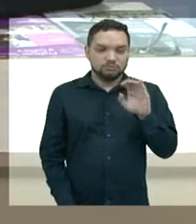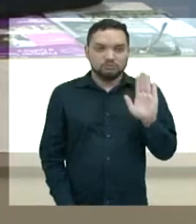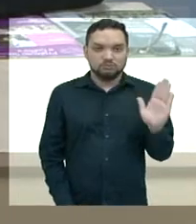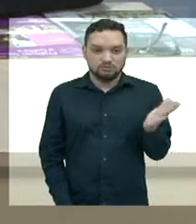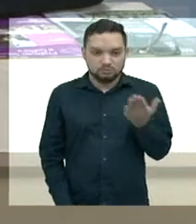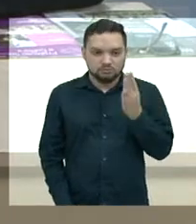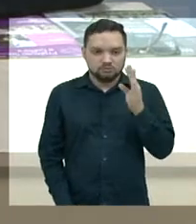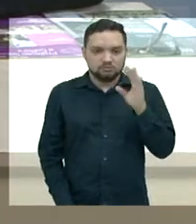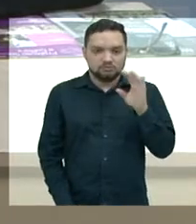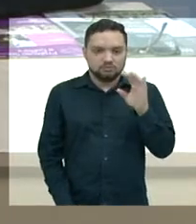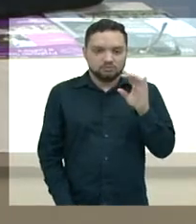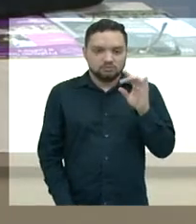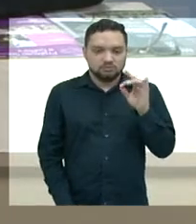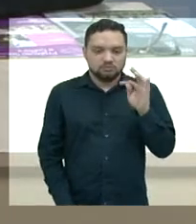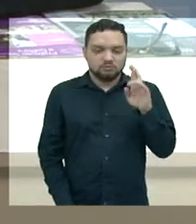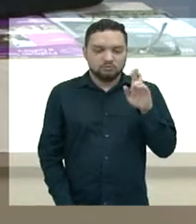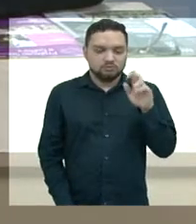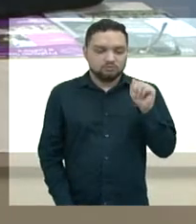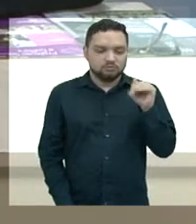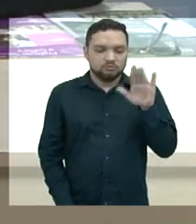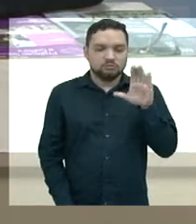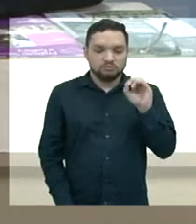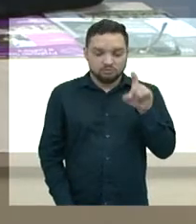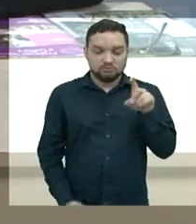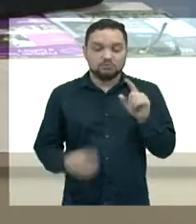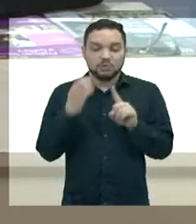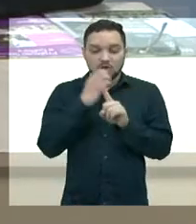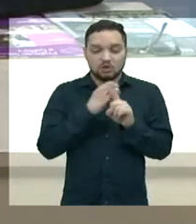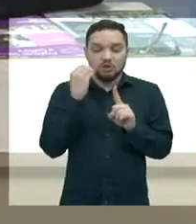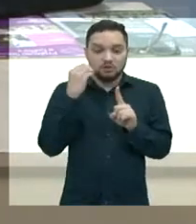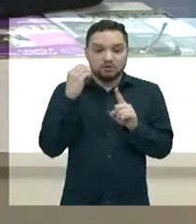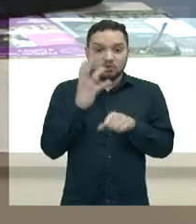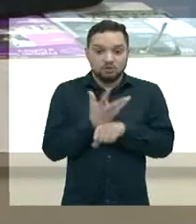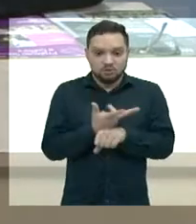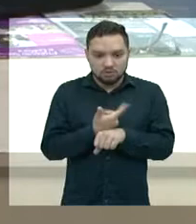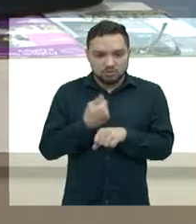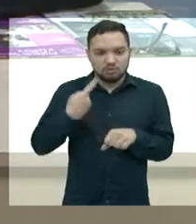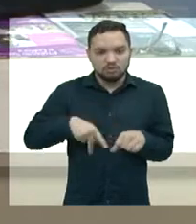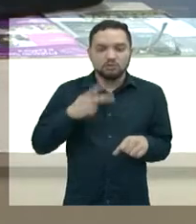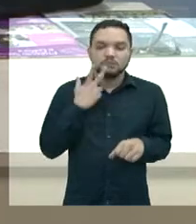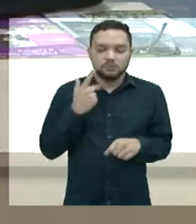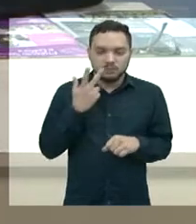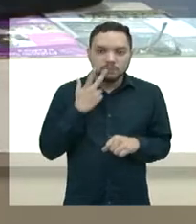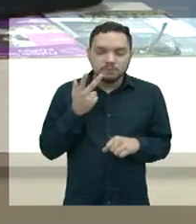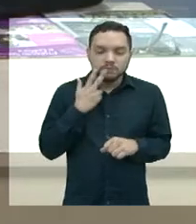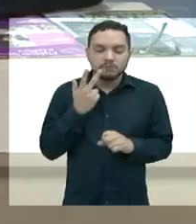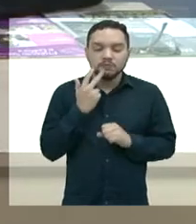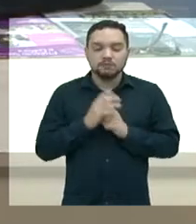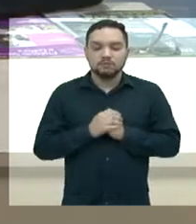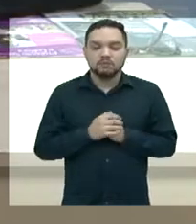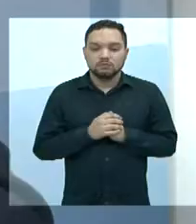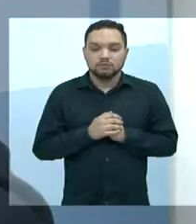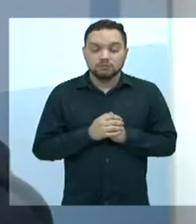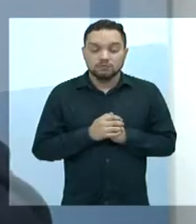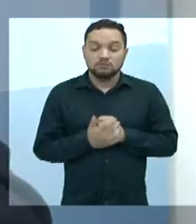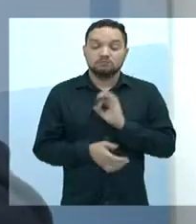inclusive, este dia no calendário oficial de eventos do município de Fortaleza.